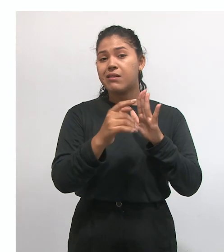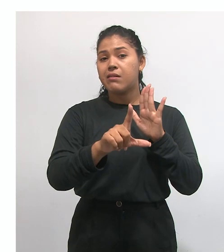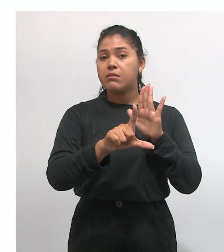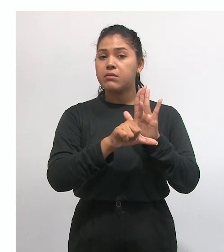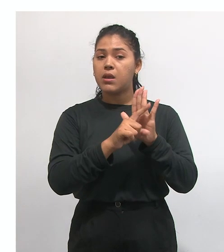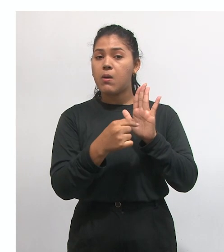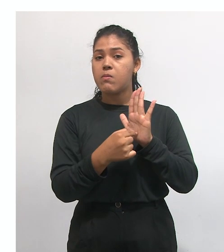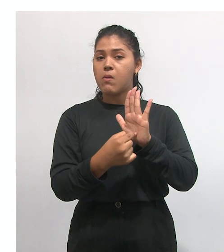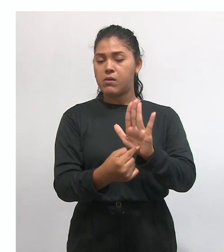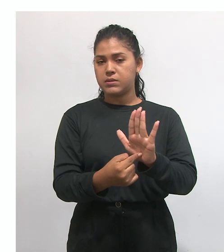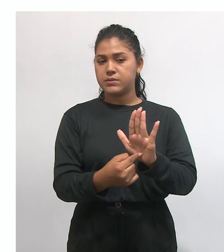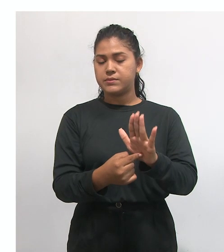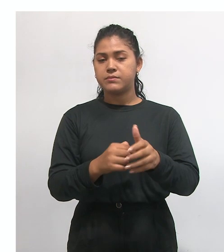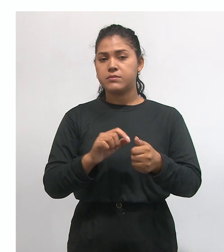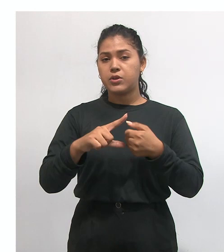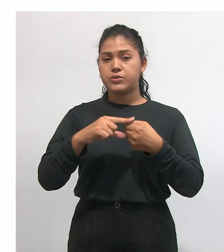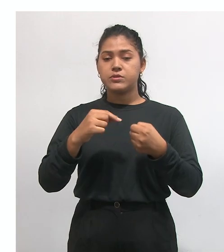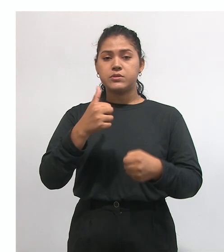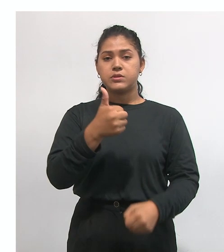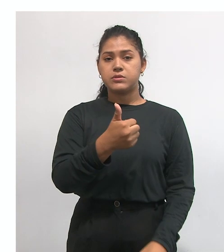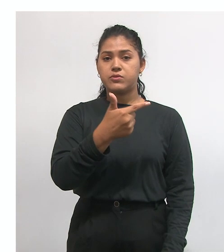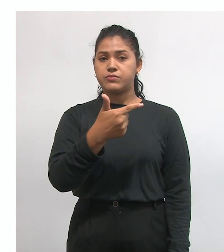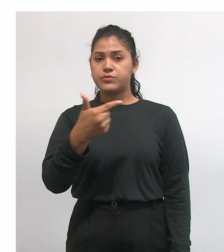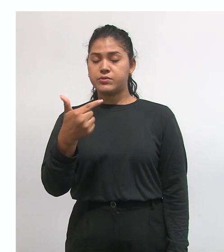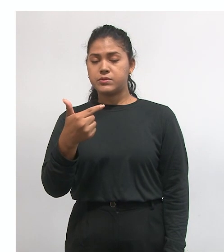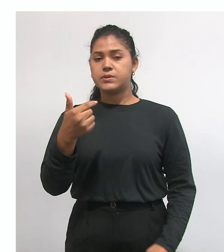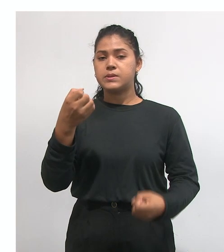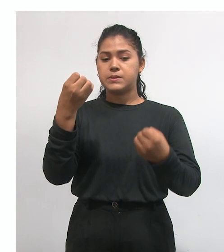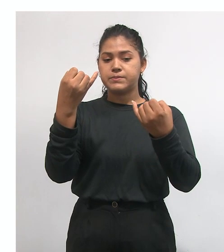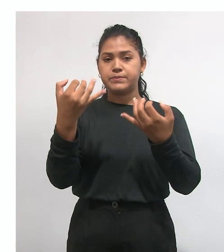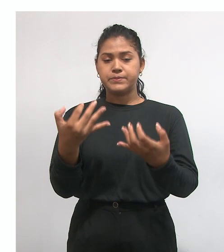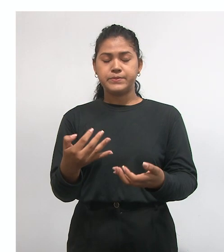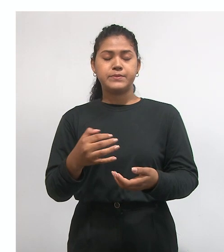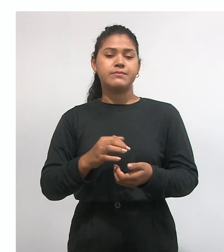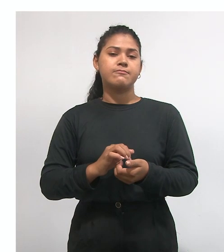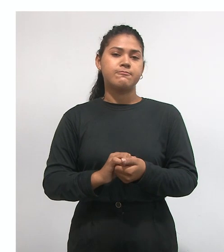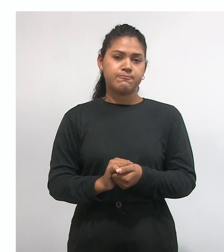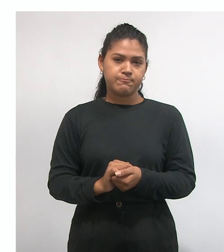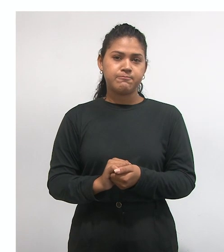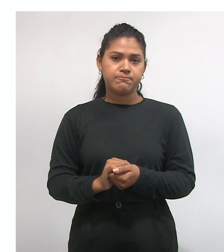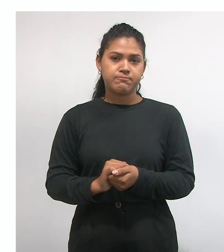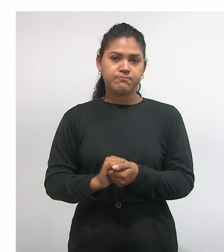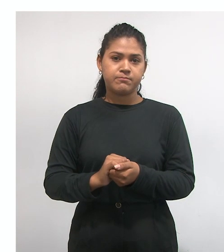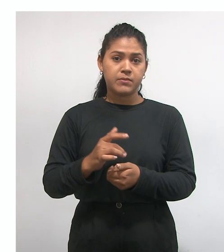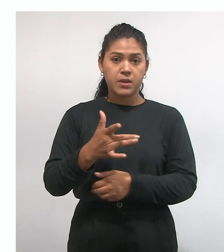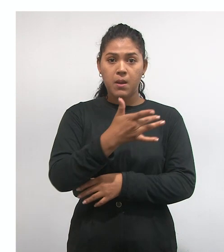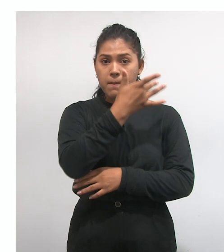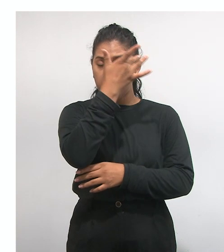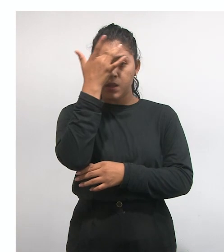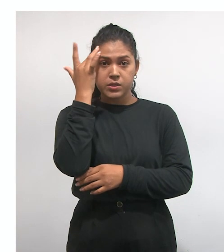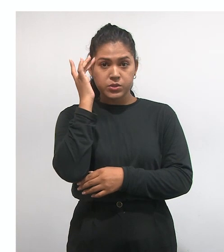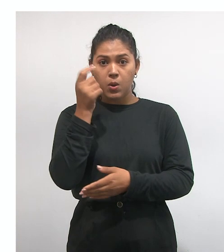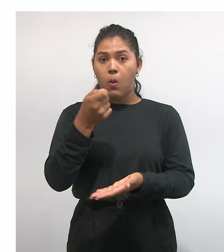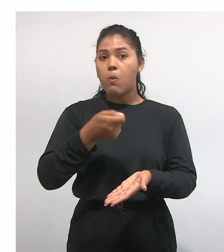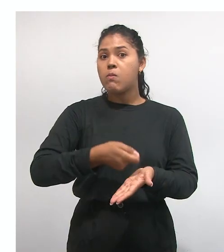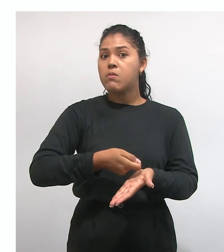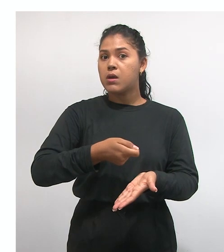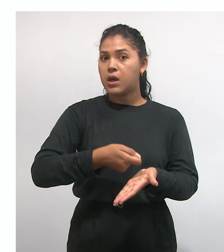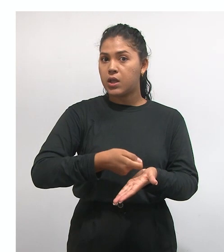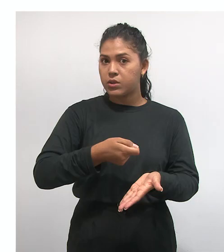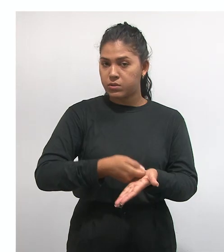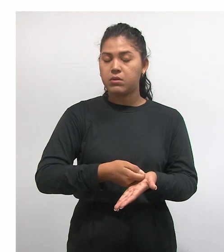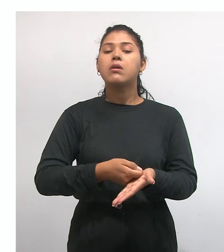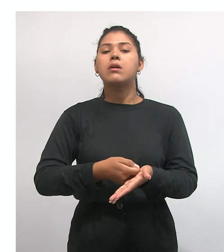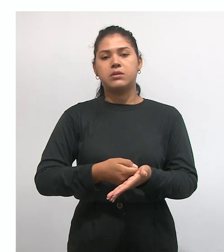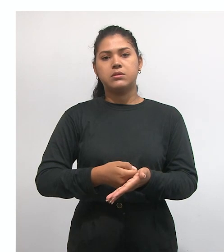Olha só, aqui no artigo 122, nós temos a seguinte redação. O sujeito passivo da obrigação acessória é a